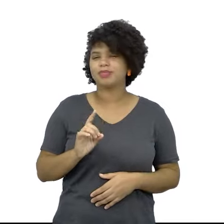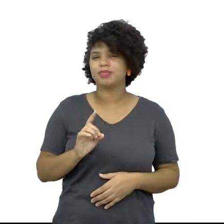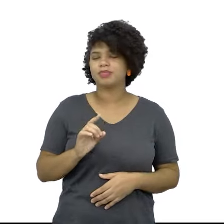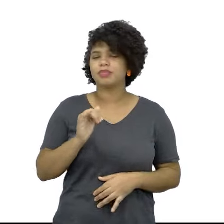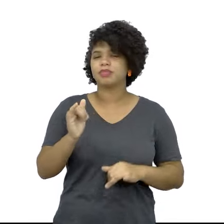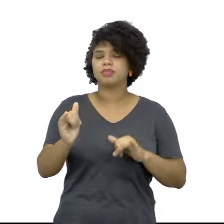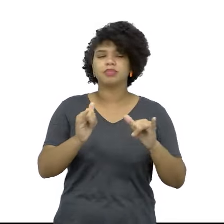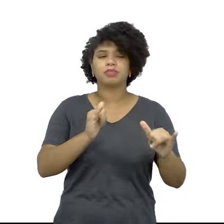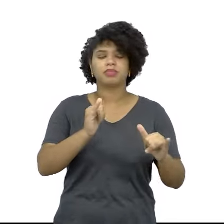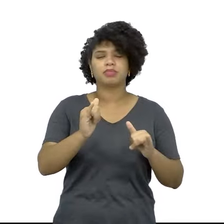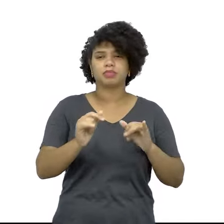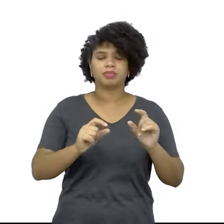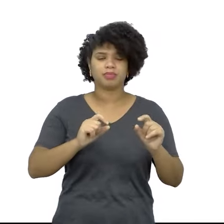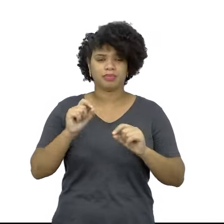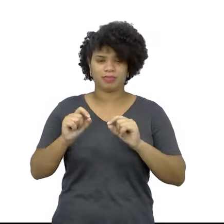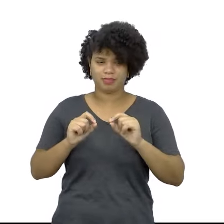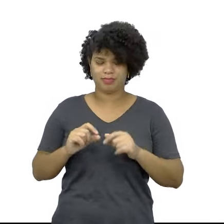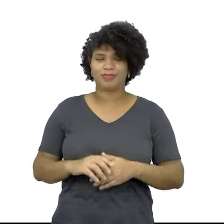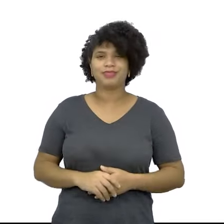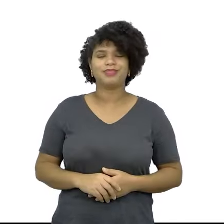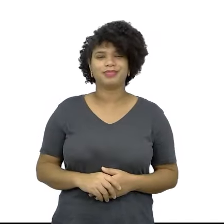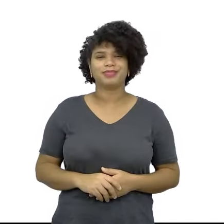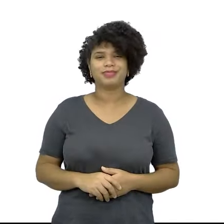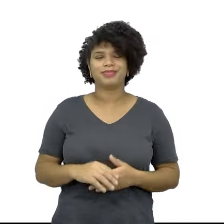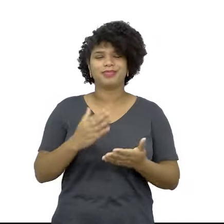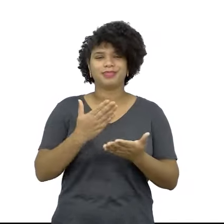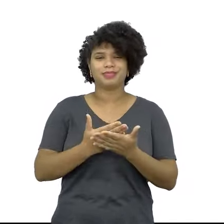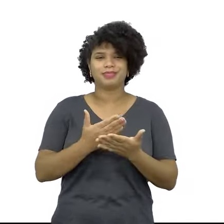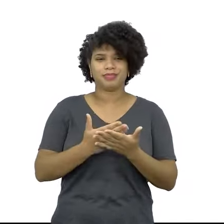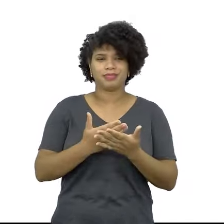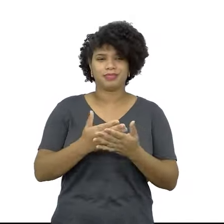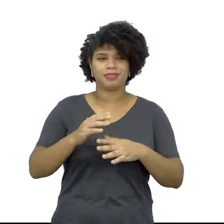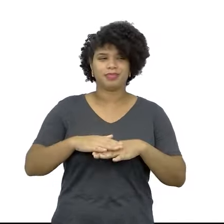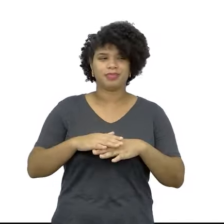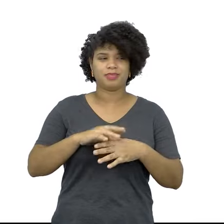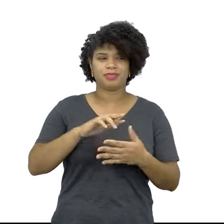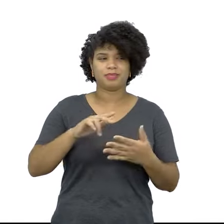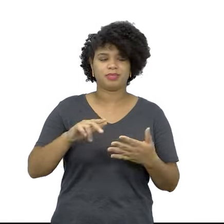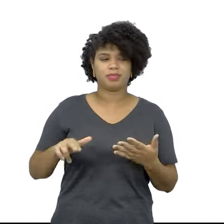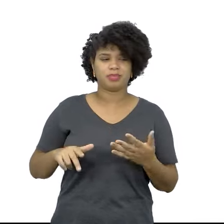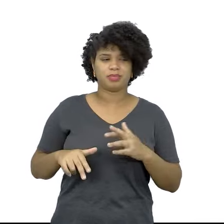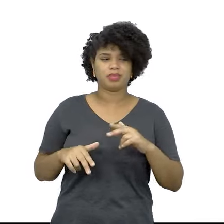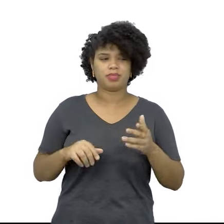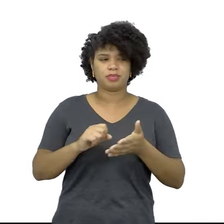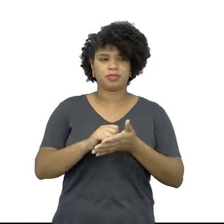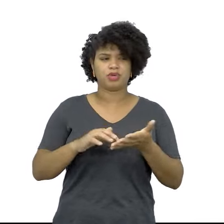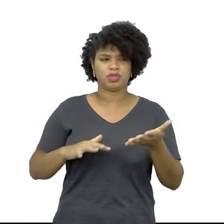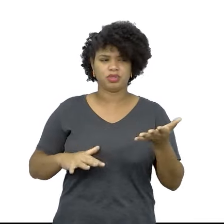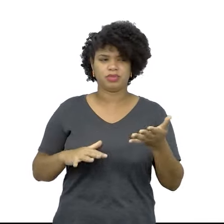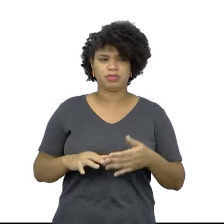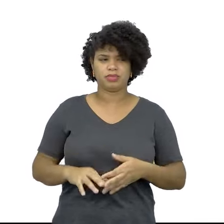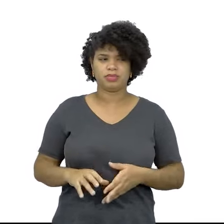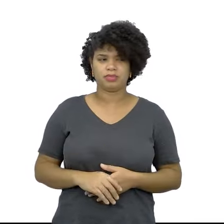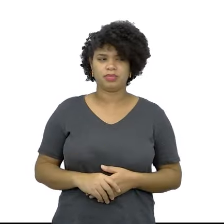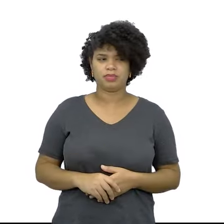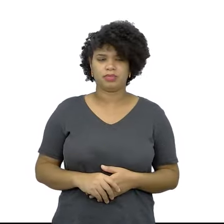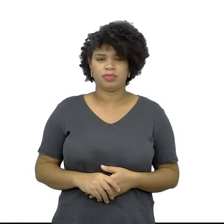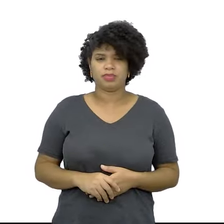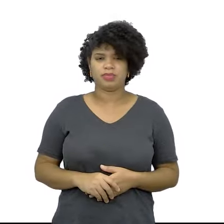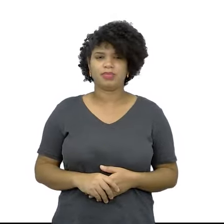outras pessoas, ok? Então, essas aulas propõem diferentes atividades, né, envolvendo aí a leitura